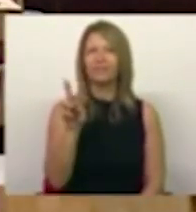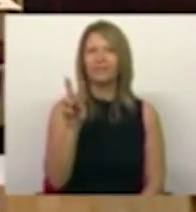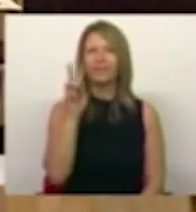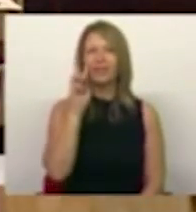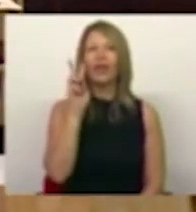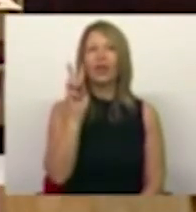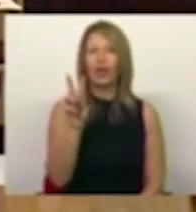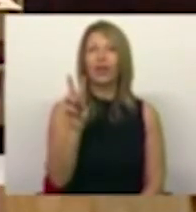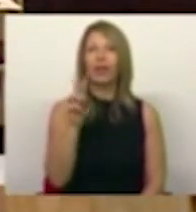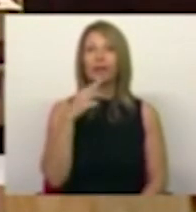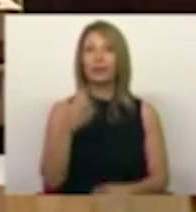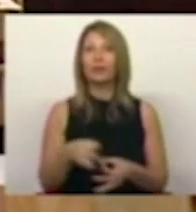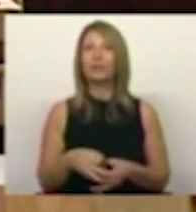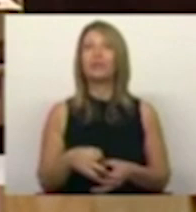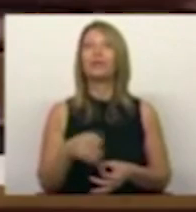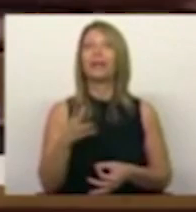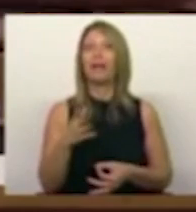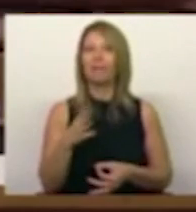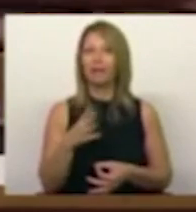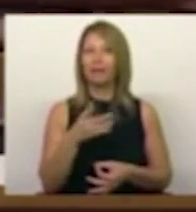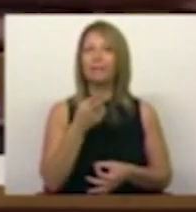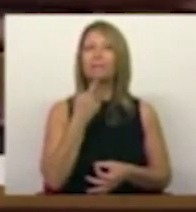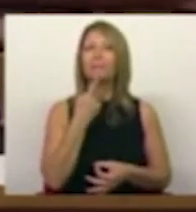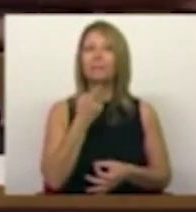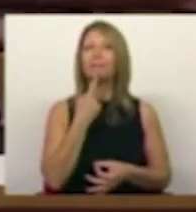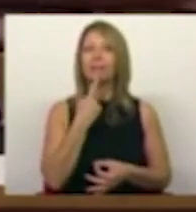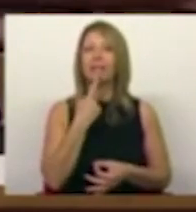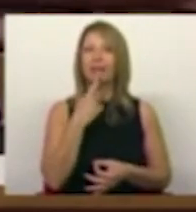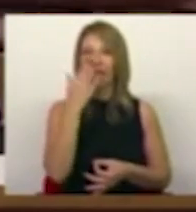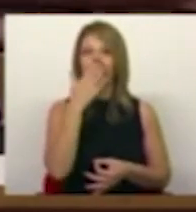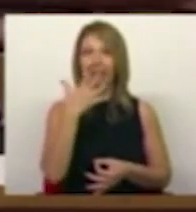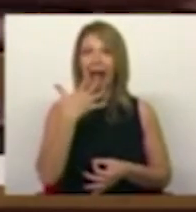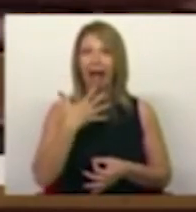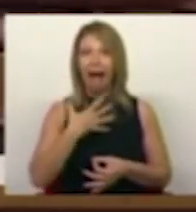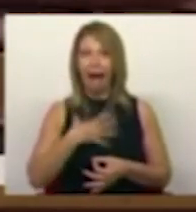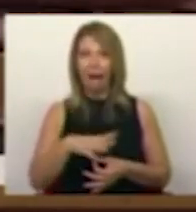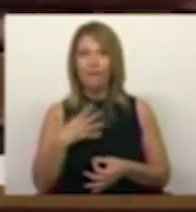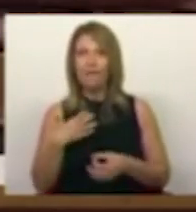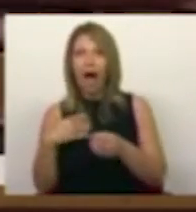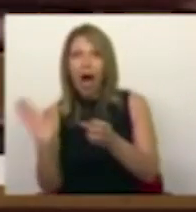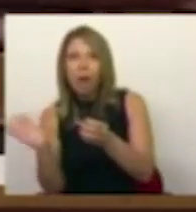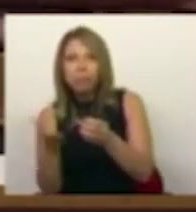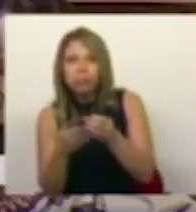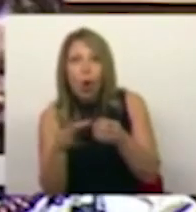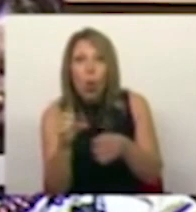Eu vejo que finalmente percebem que para colher é preciso primeiro semear.